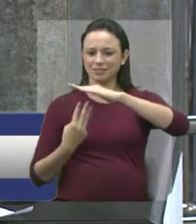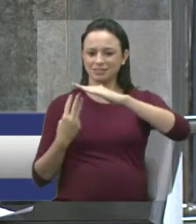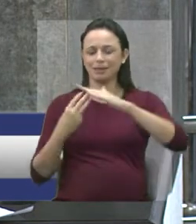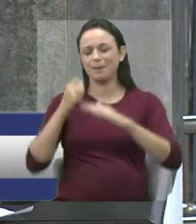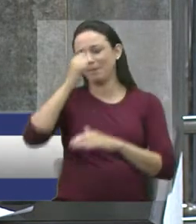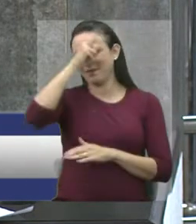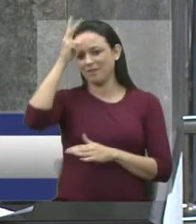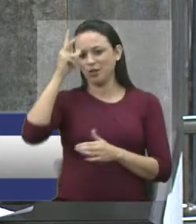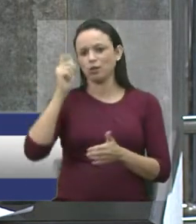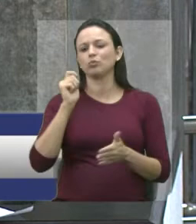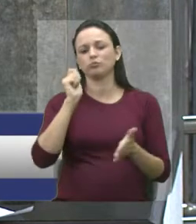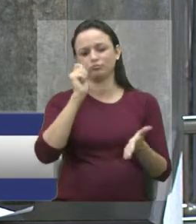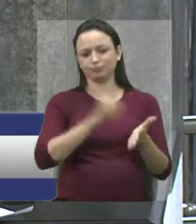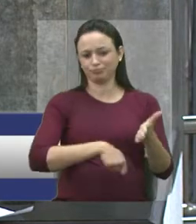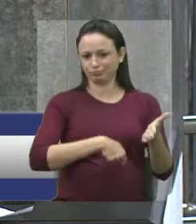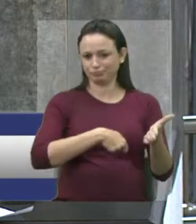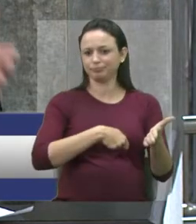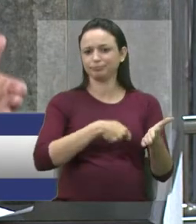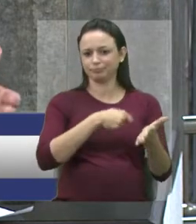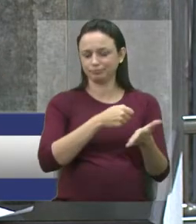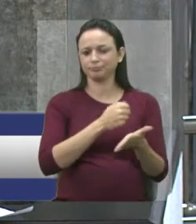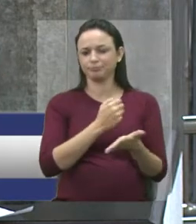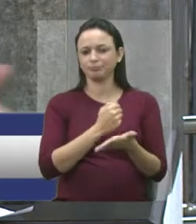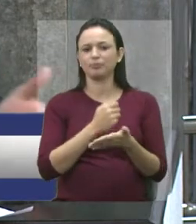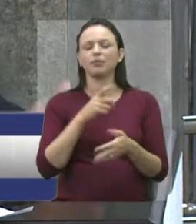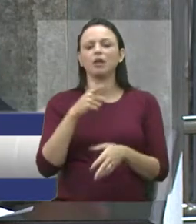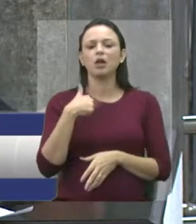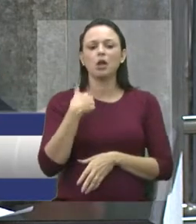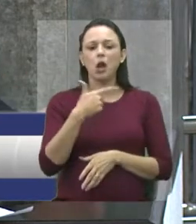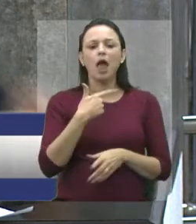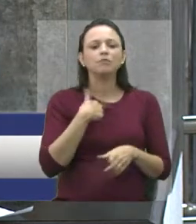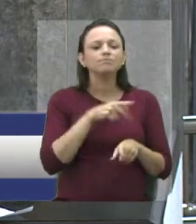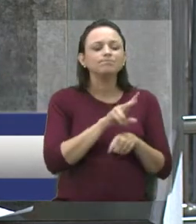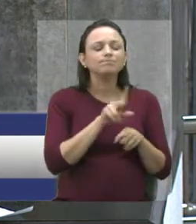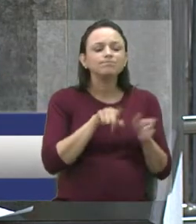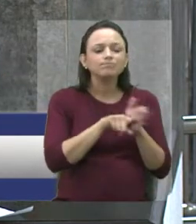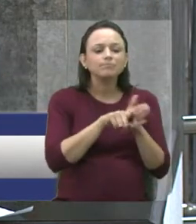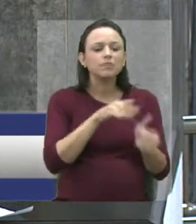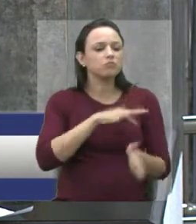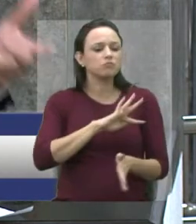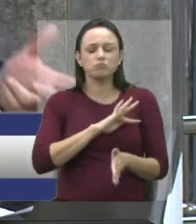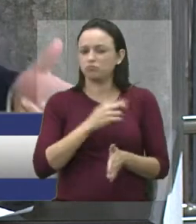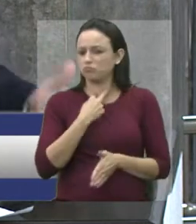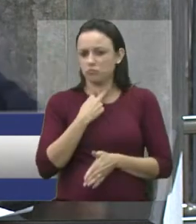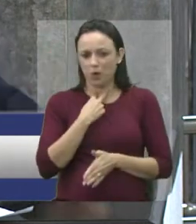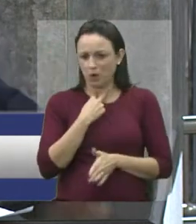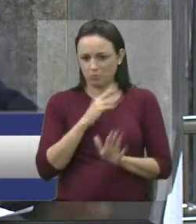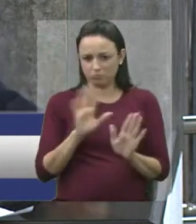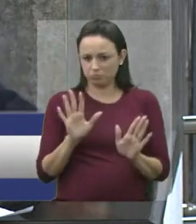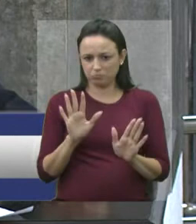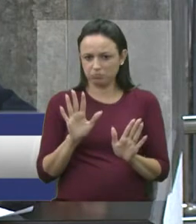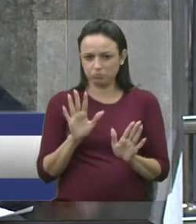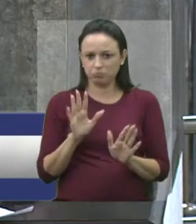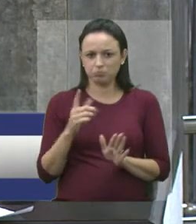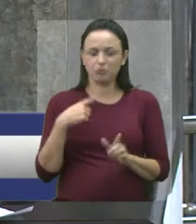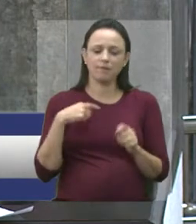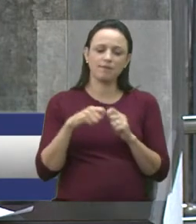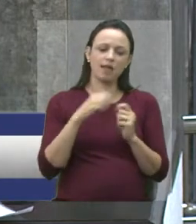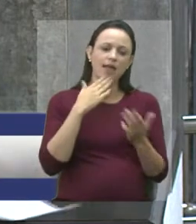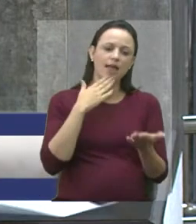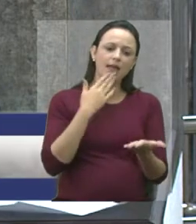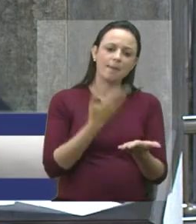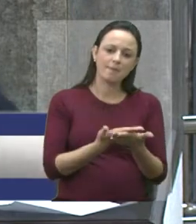contrata, nós não tínhamos o poder de fiscalizar. Aconteceu comigo de eu fazer um